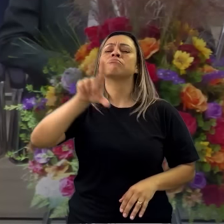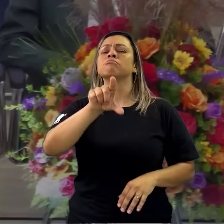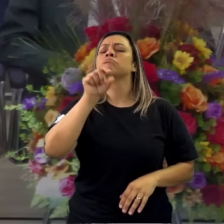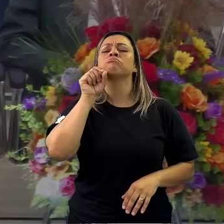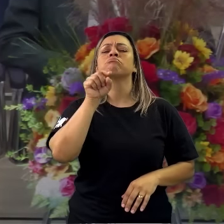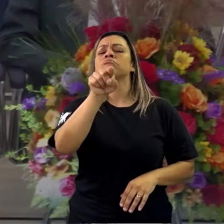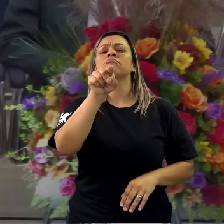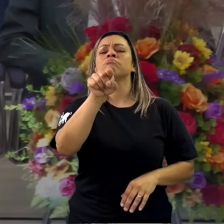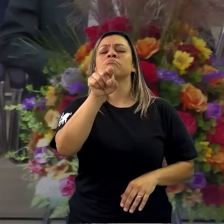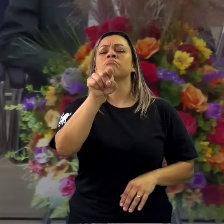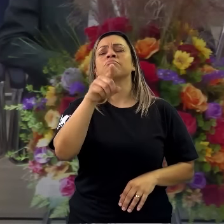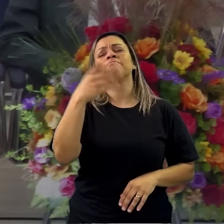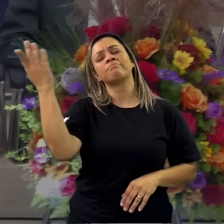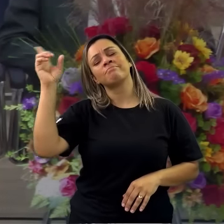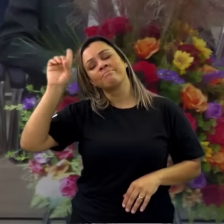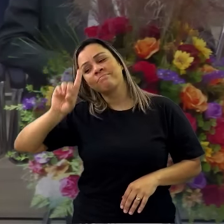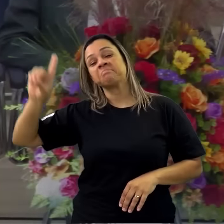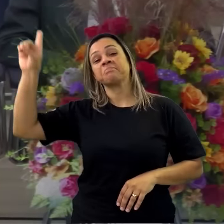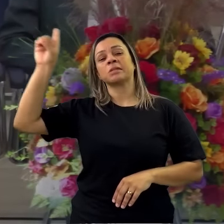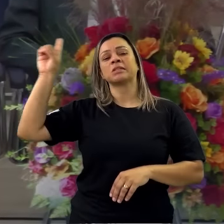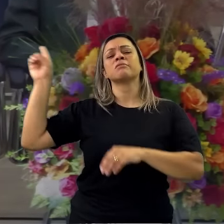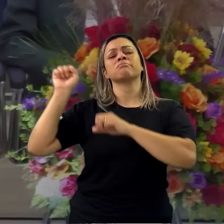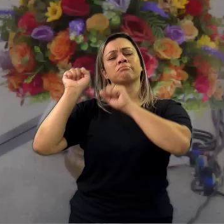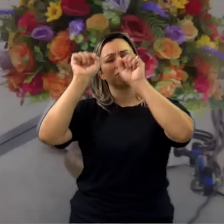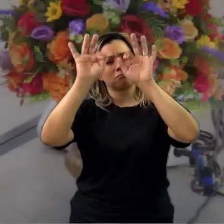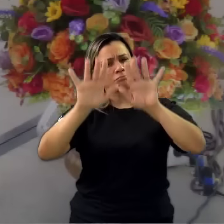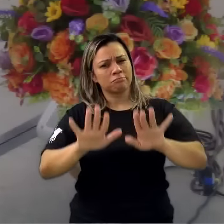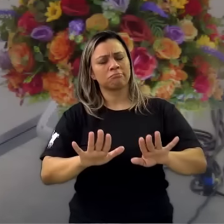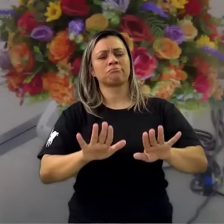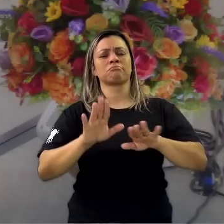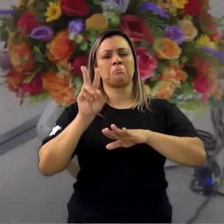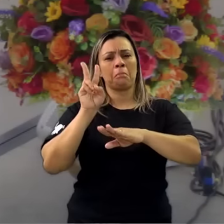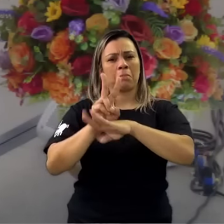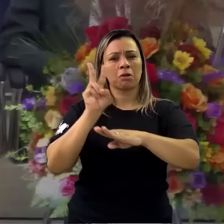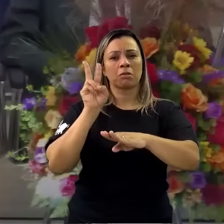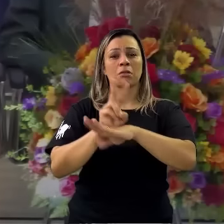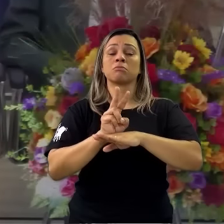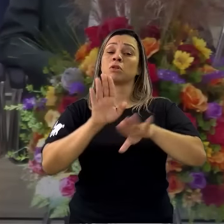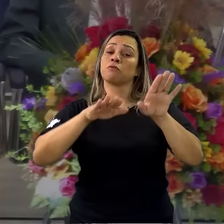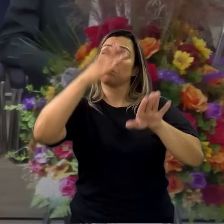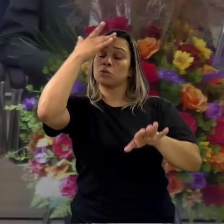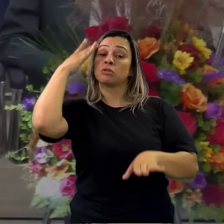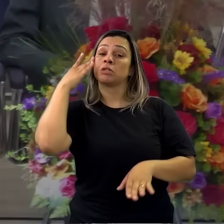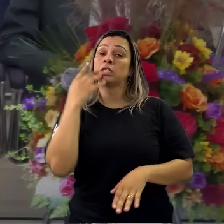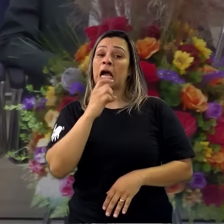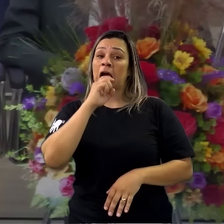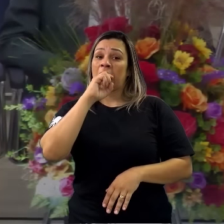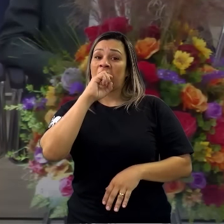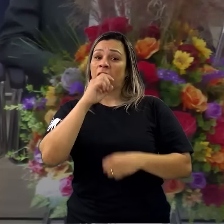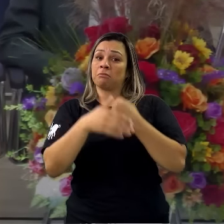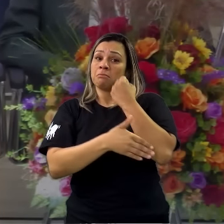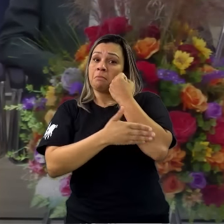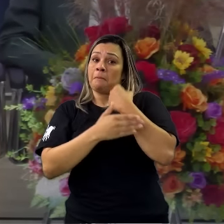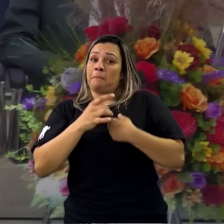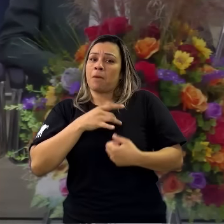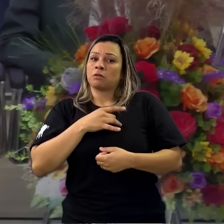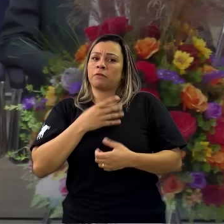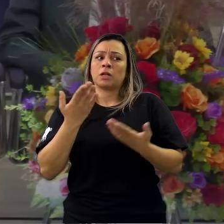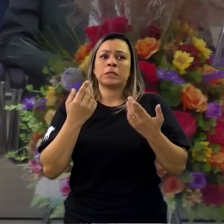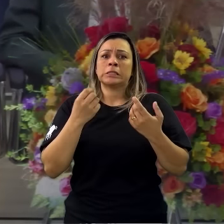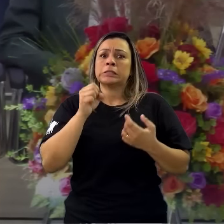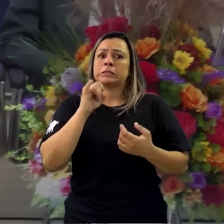garante oh glórias ao nome de Jesus tem gente que tem medo porque se você for visto se alguém te